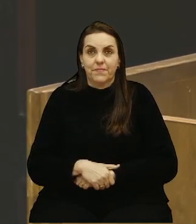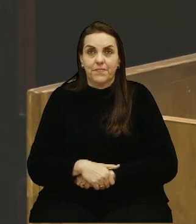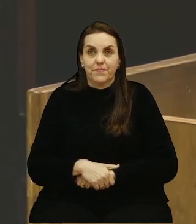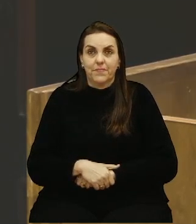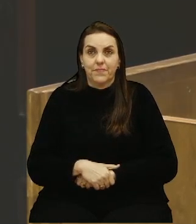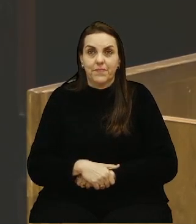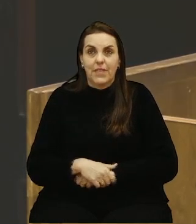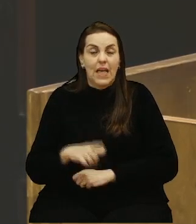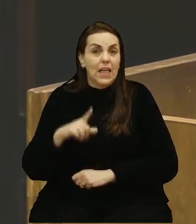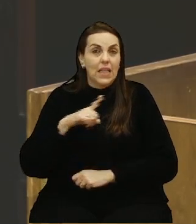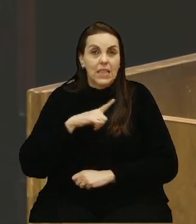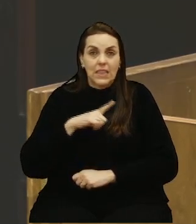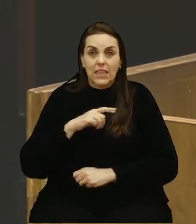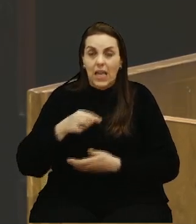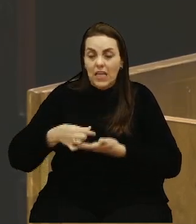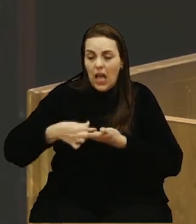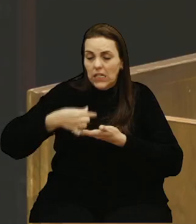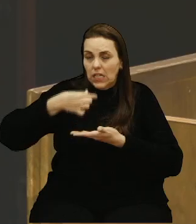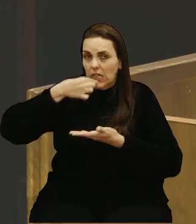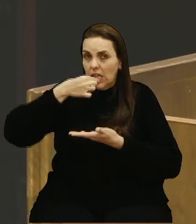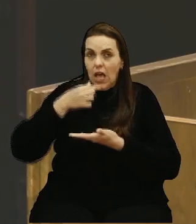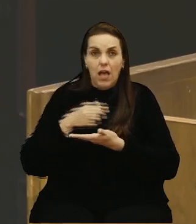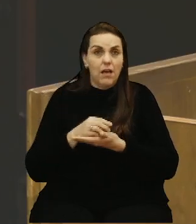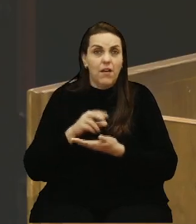Vai ter caviar, filé mignon,